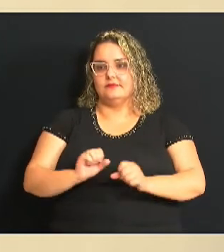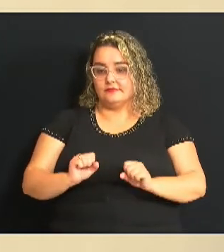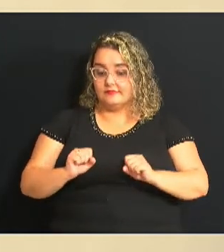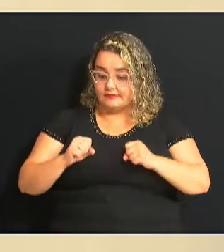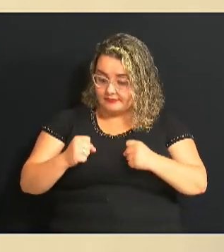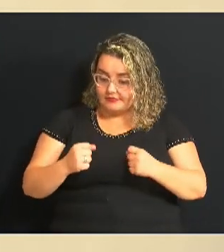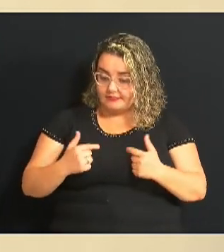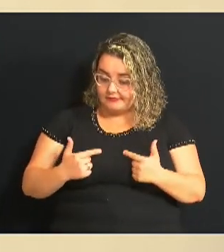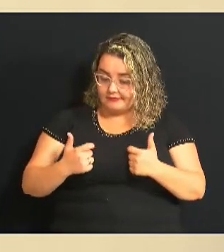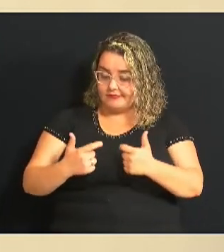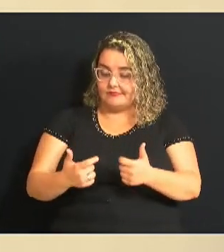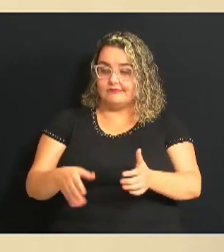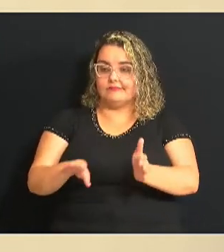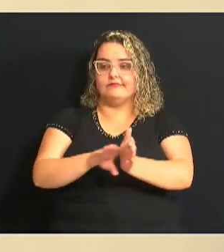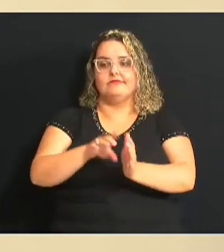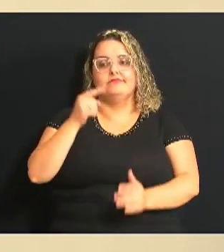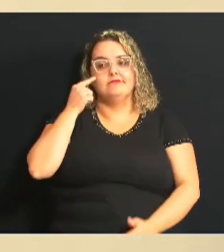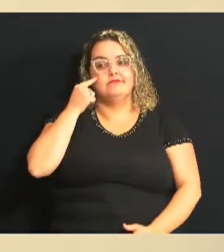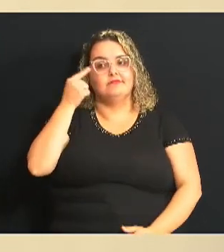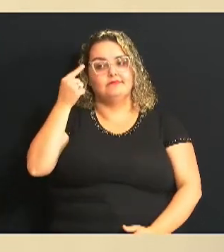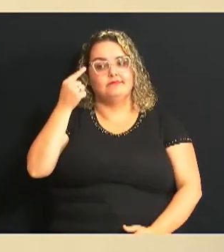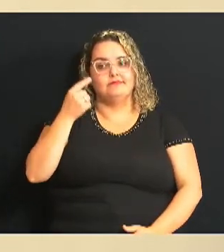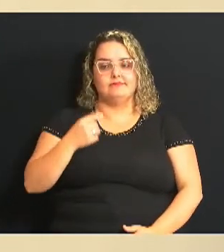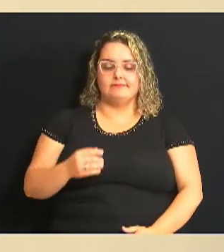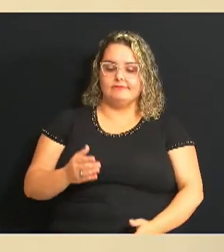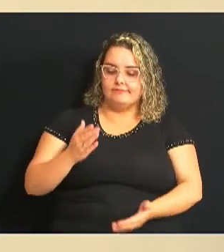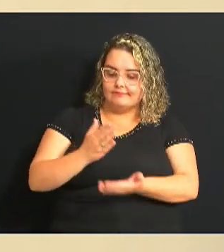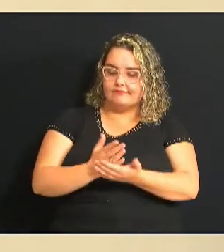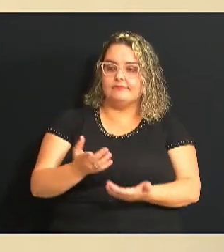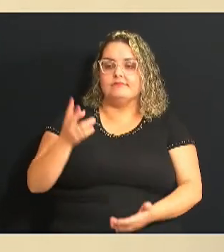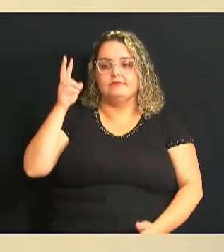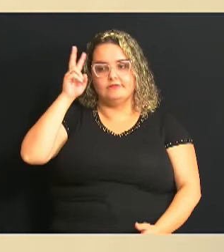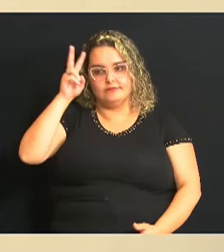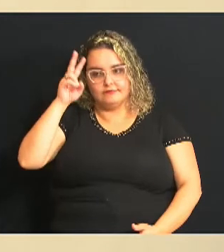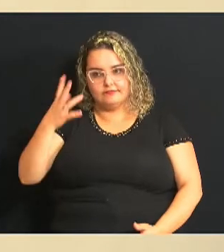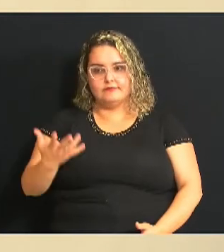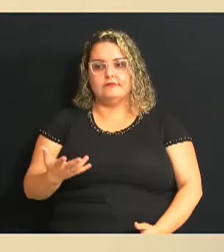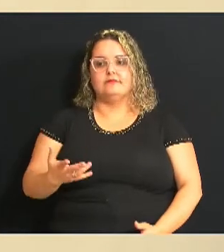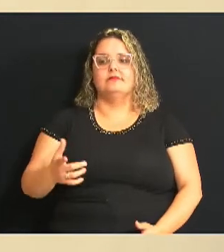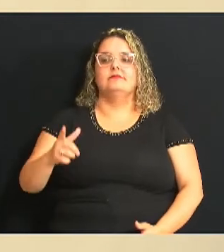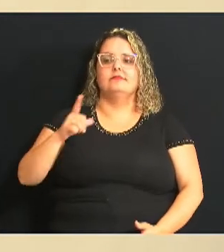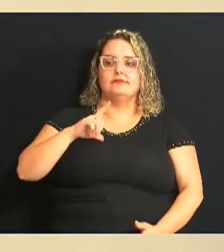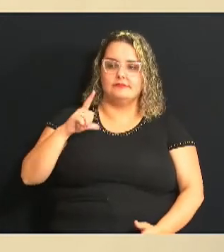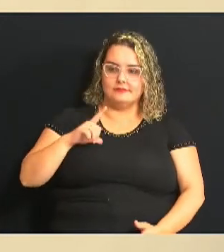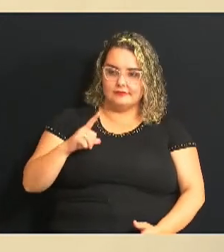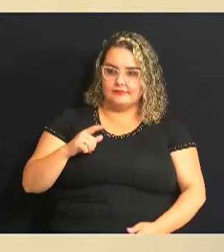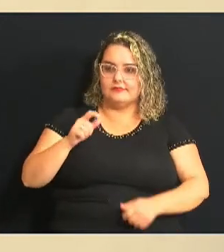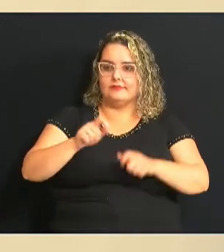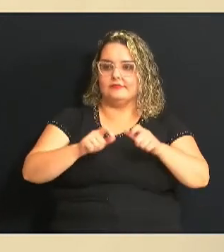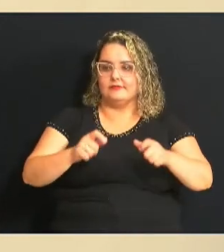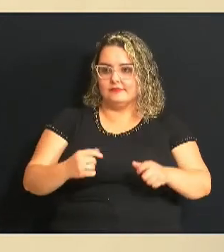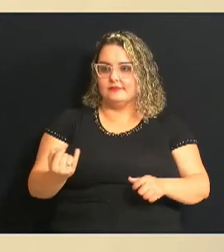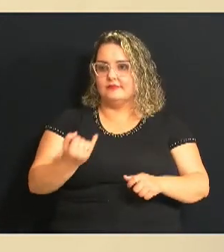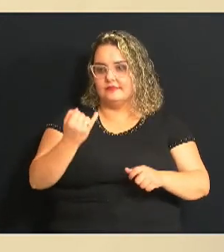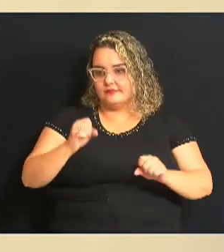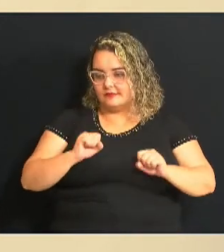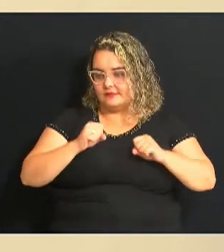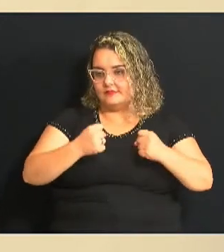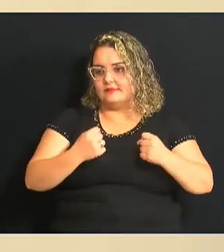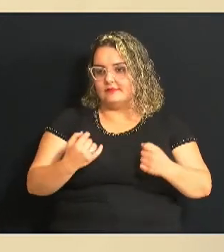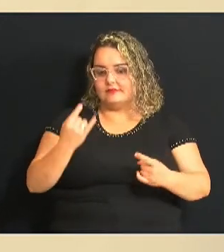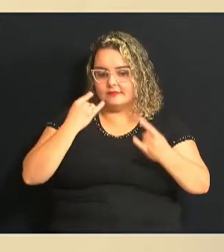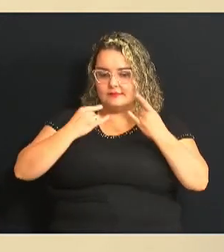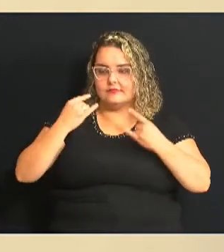gente pensa, né, em fraquejar, mas aí a gente lembra que tem alguém, né, por que lutar, se